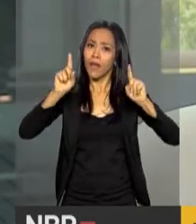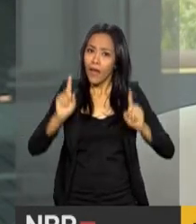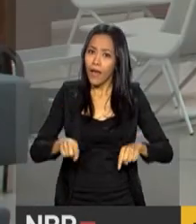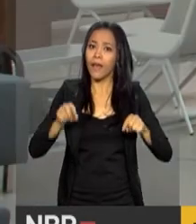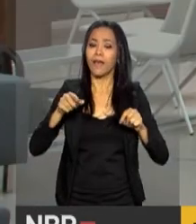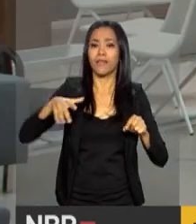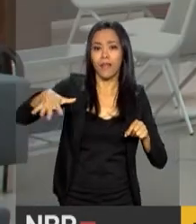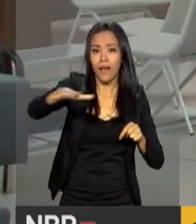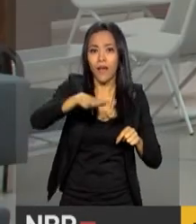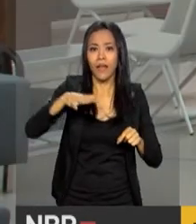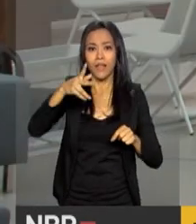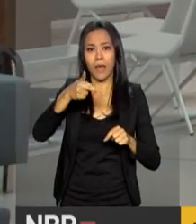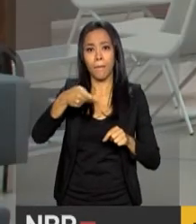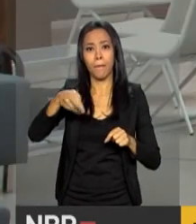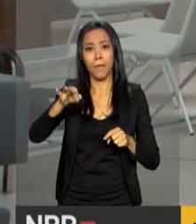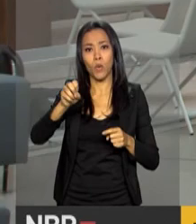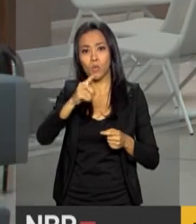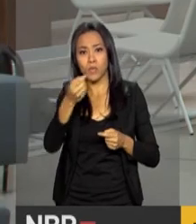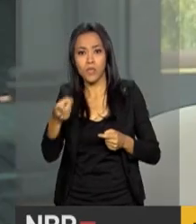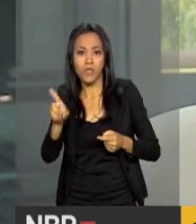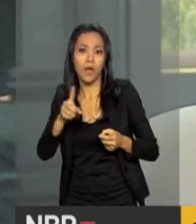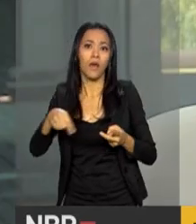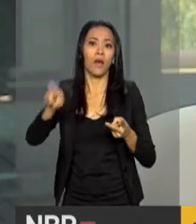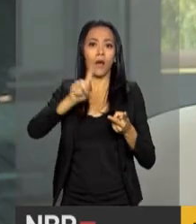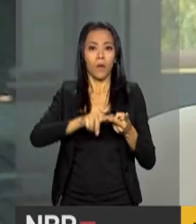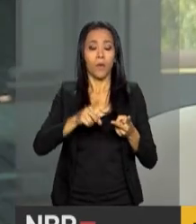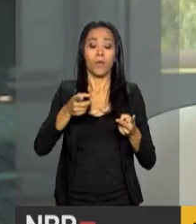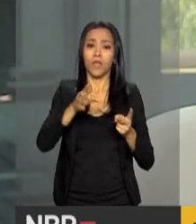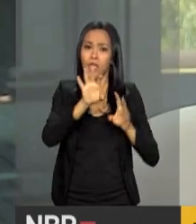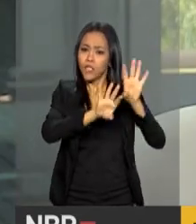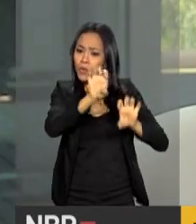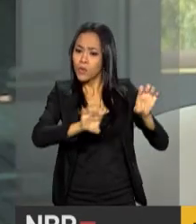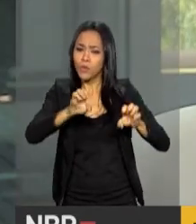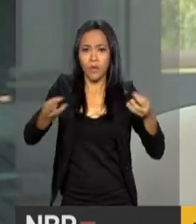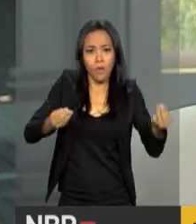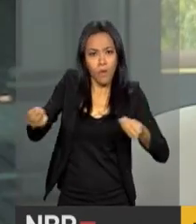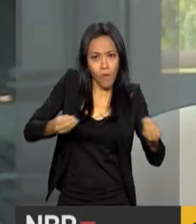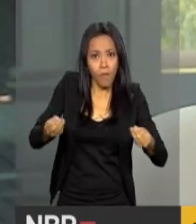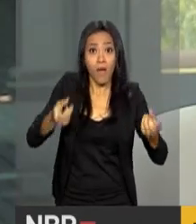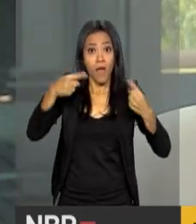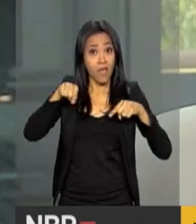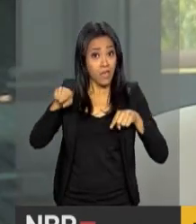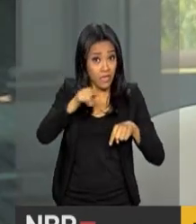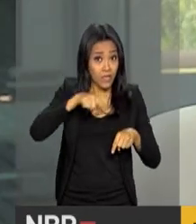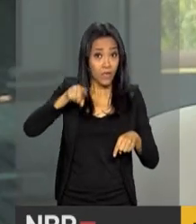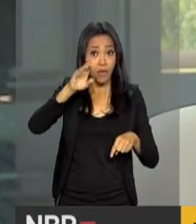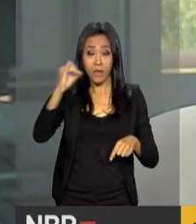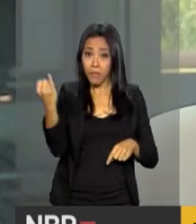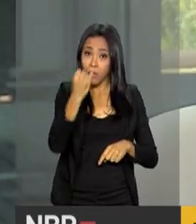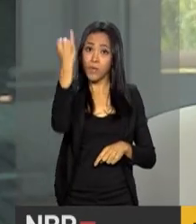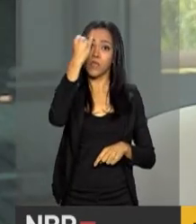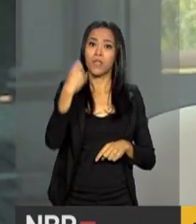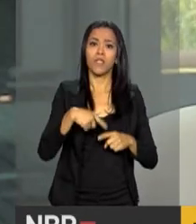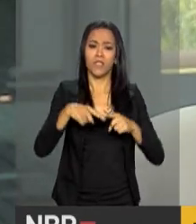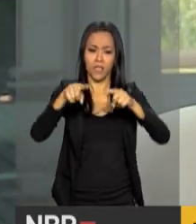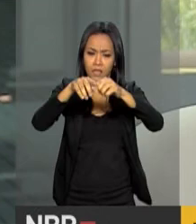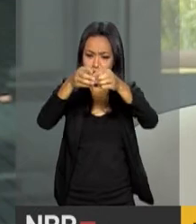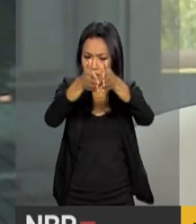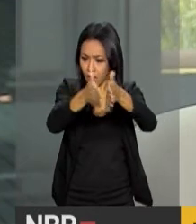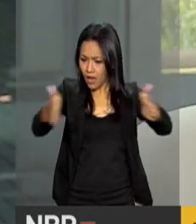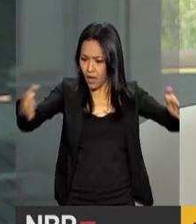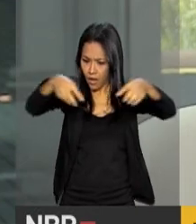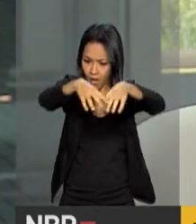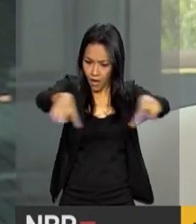produção ea sme a estrutura e os meios de produção ela é essencial para o time de dimensionamento das áreas cultivadas